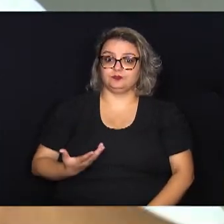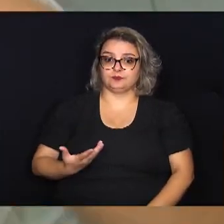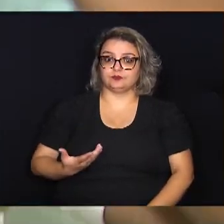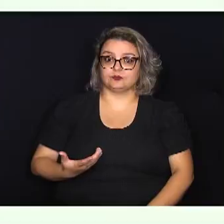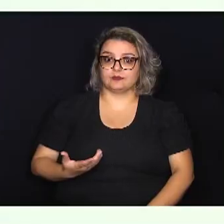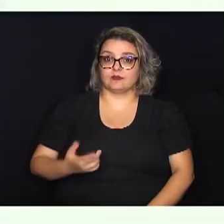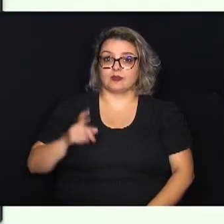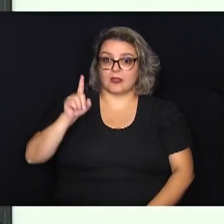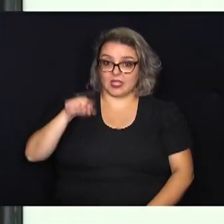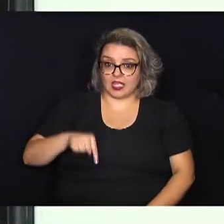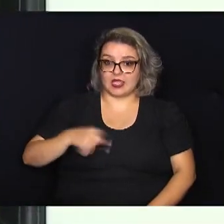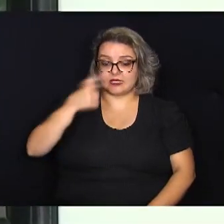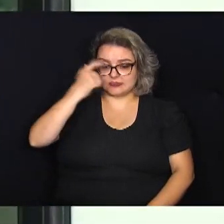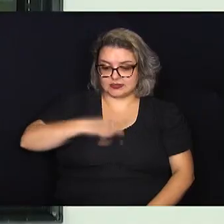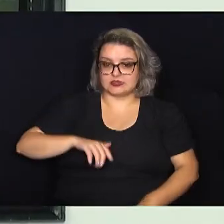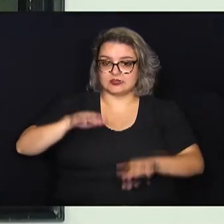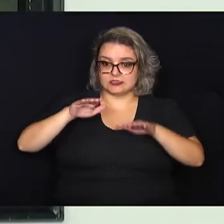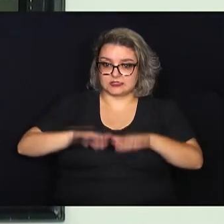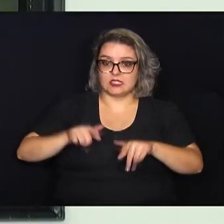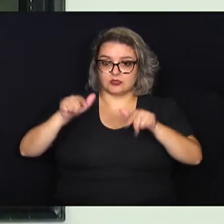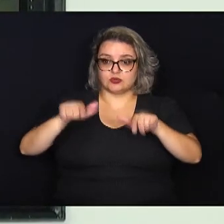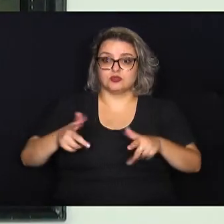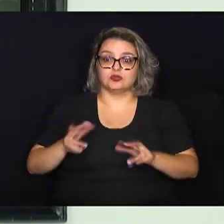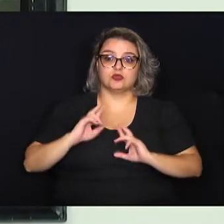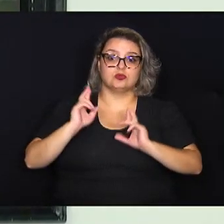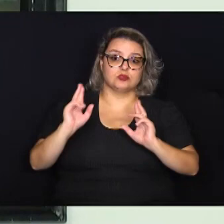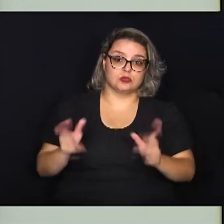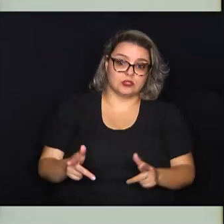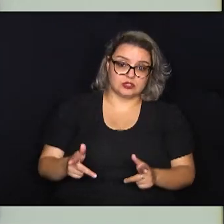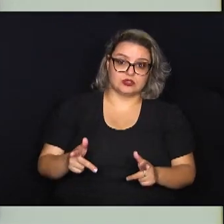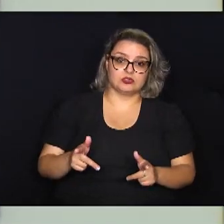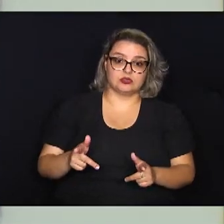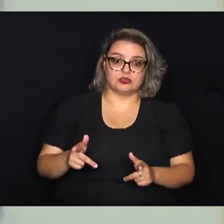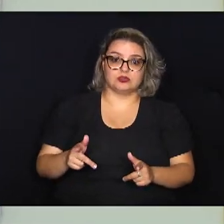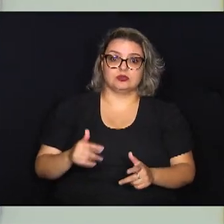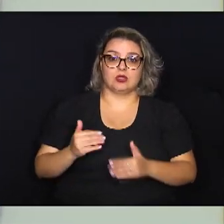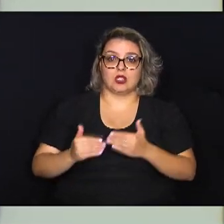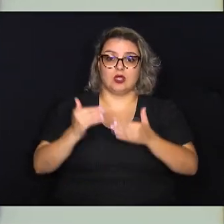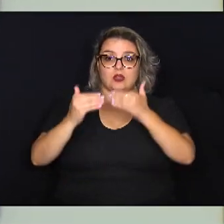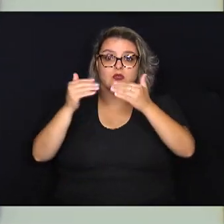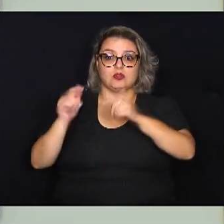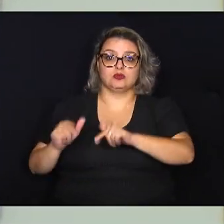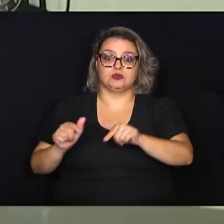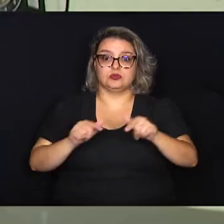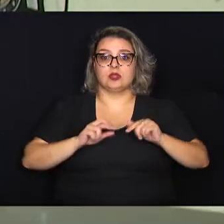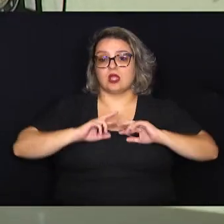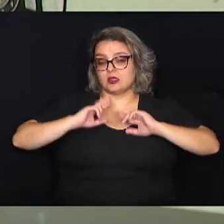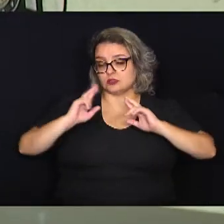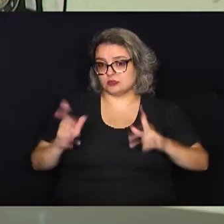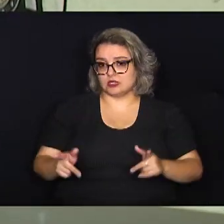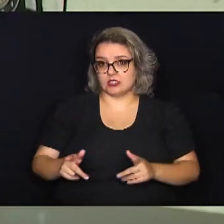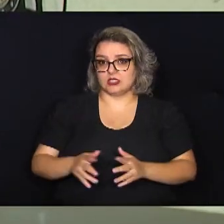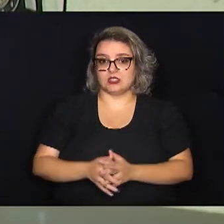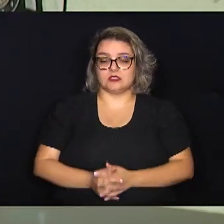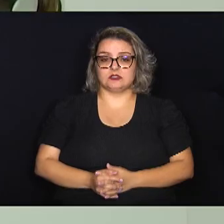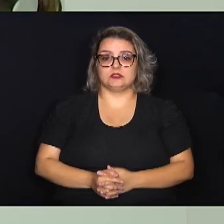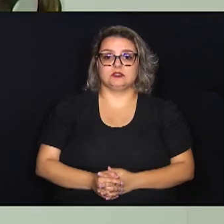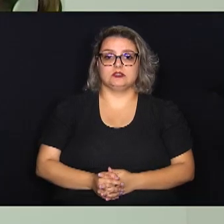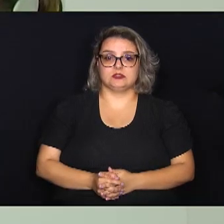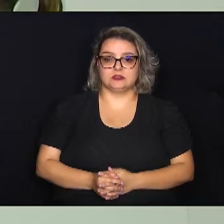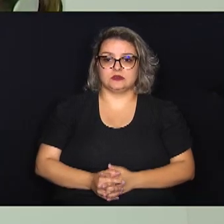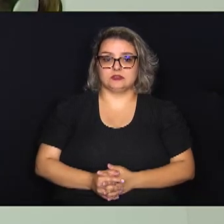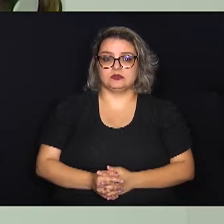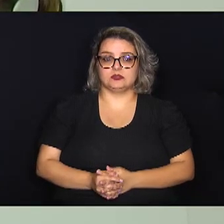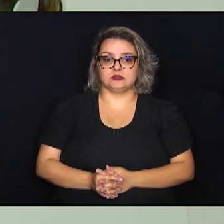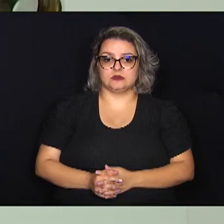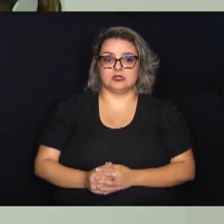estar num ambiente diferente, é construir espaços diferentes, né? A